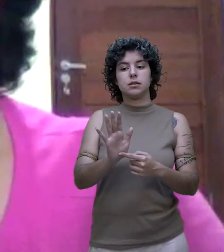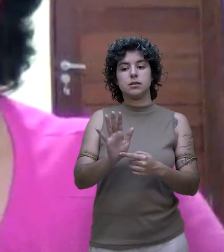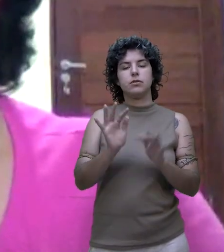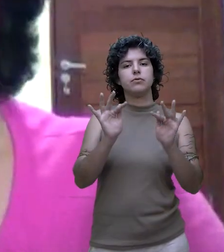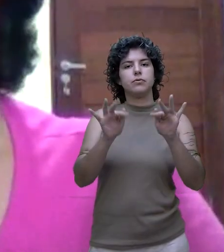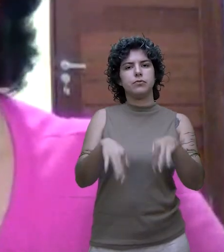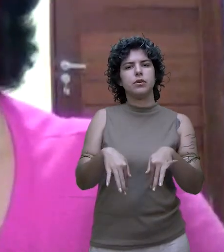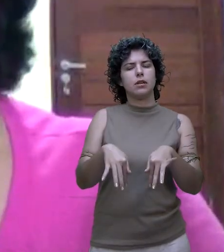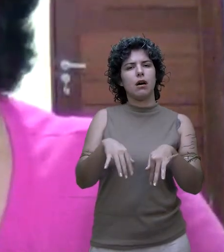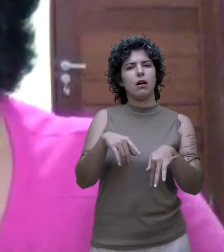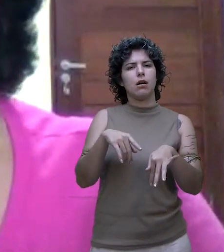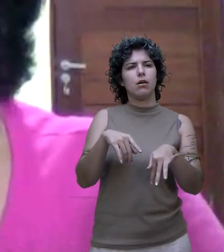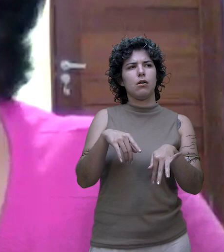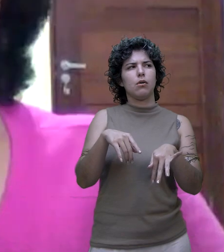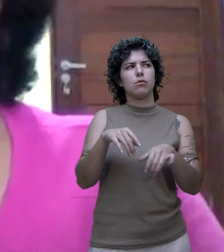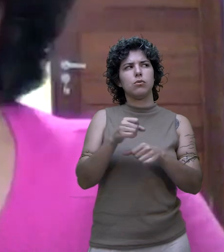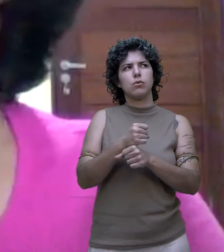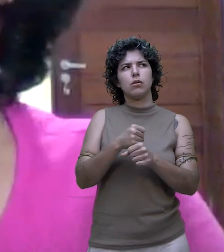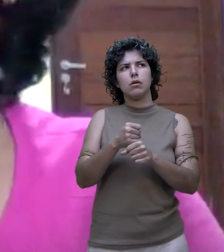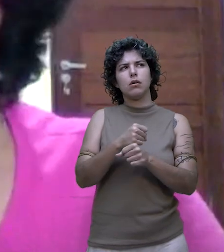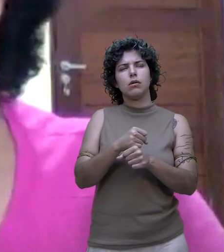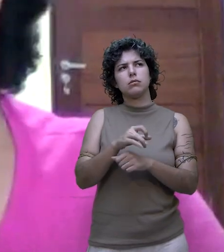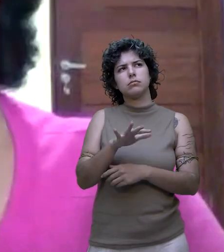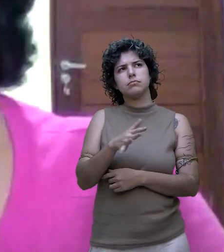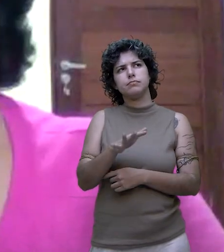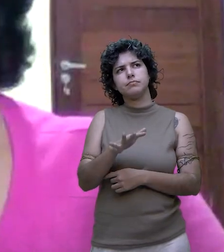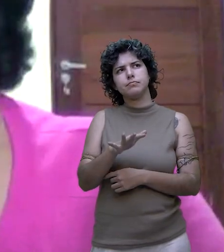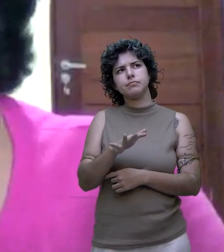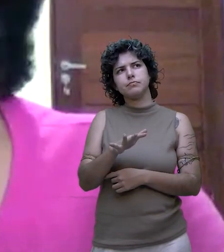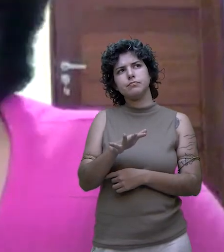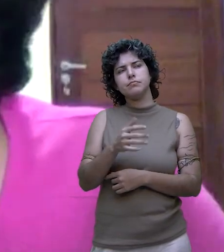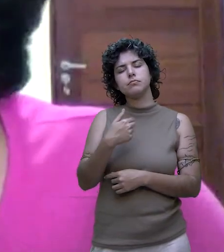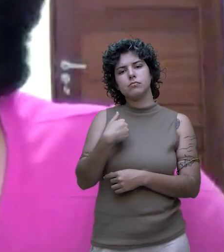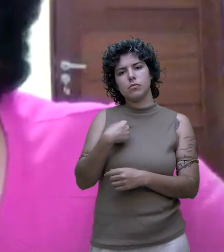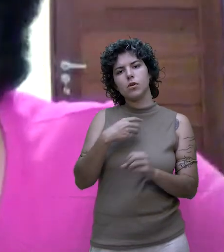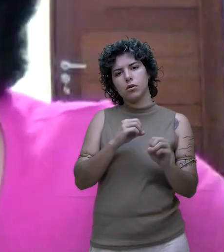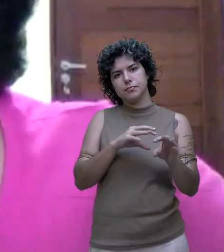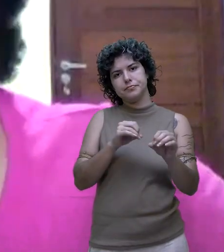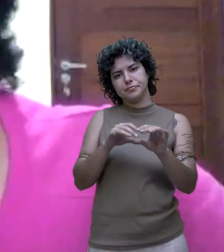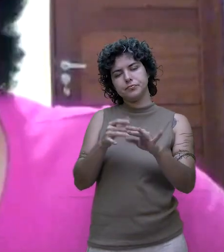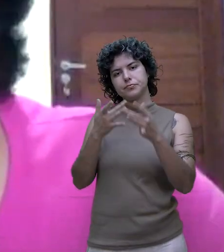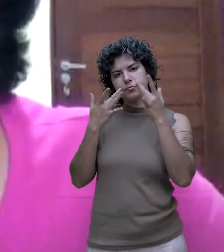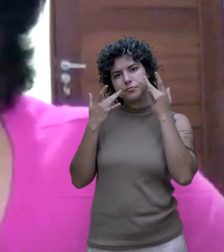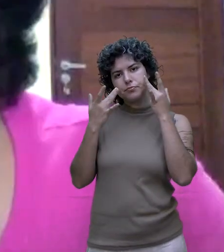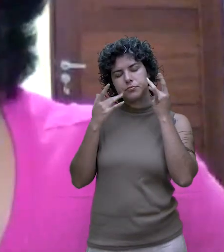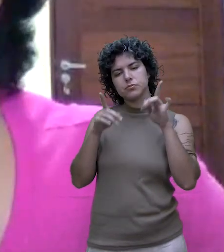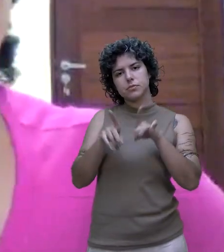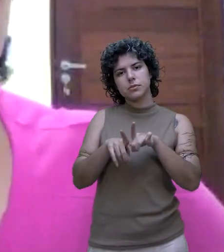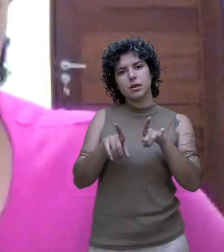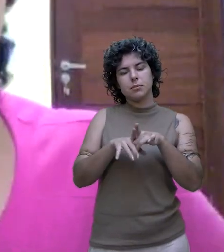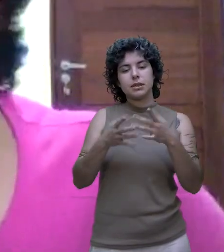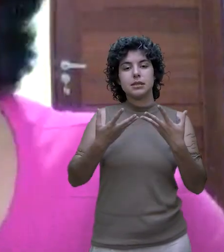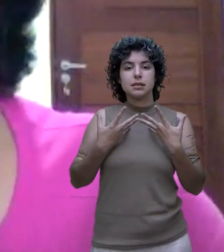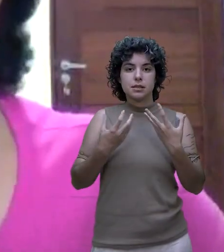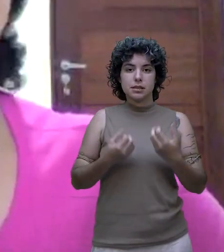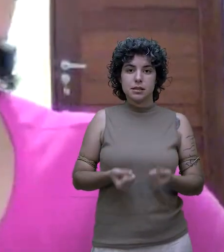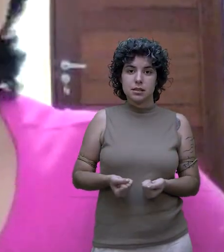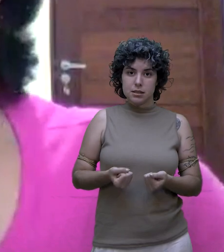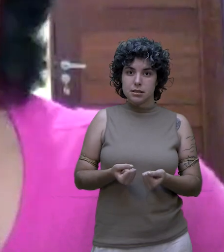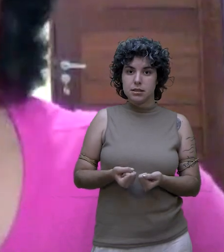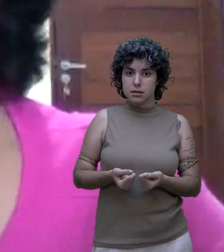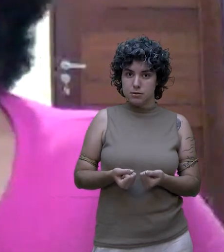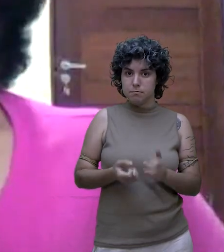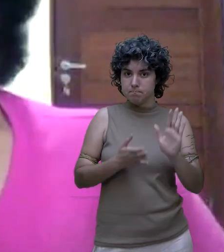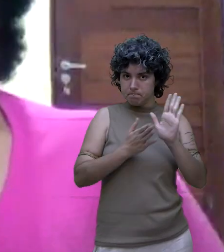ano, porque demanda um tempo maior. Estou dando minhas aulas de teatro e aceitando propostas de